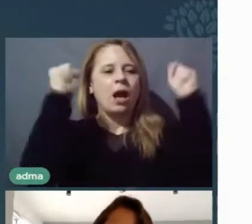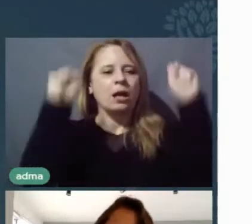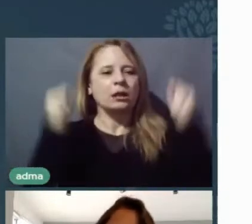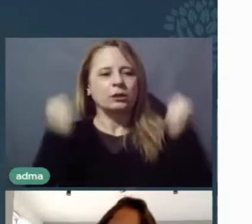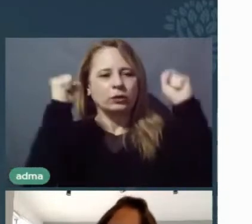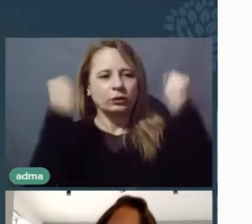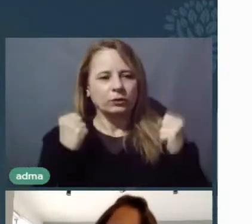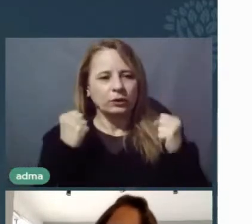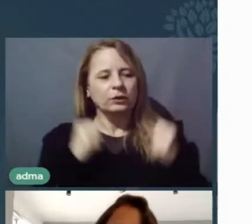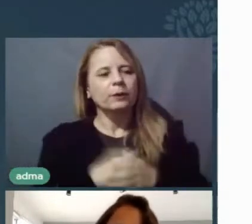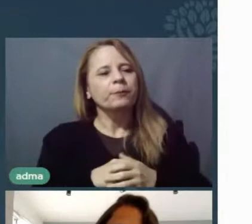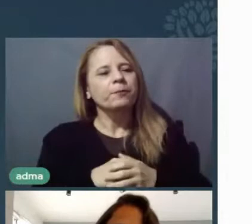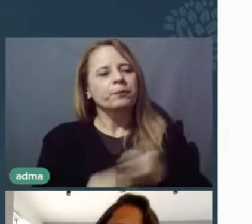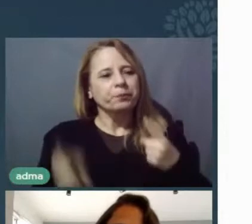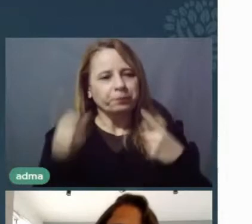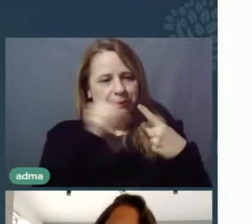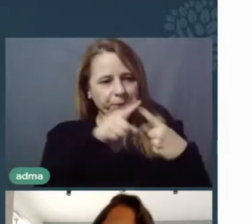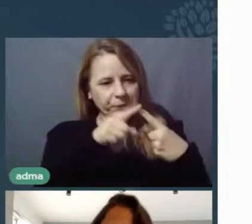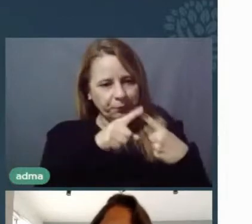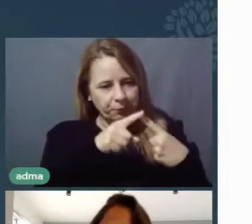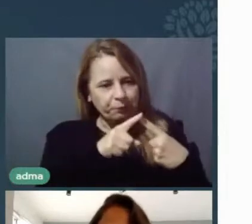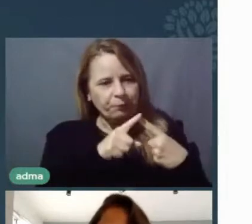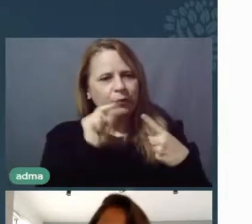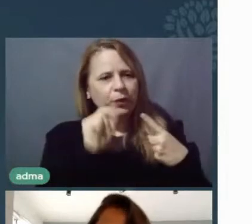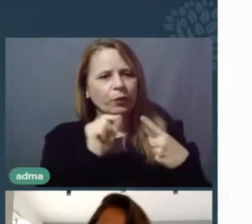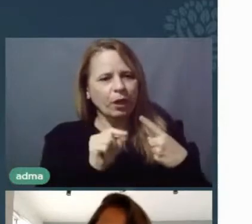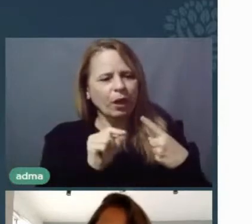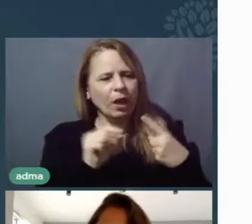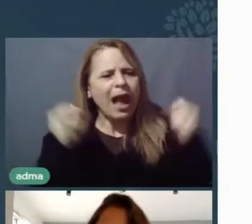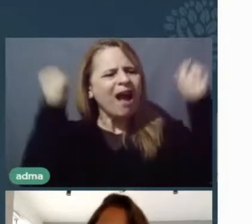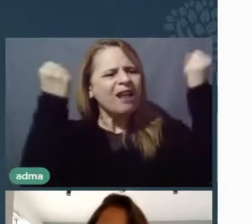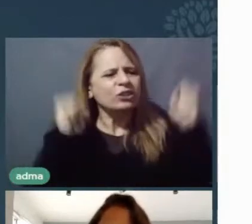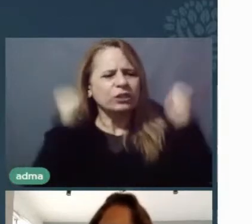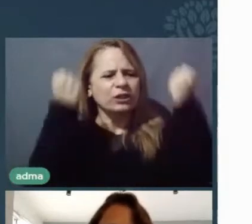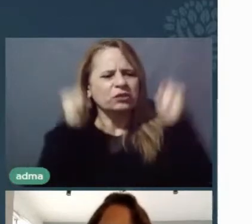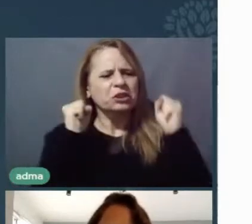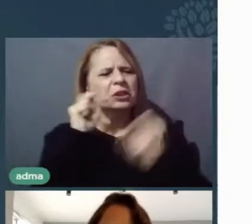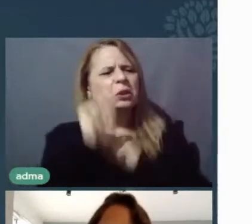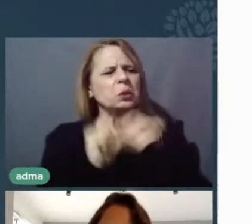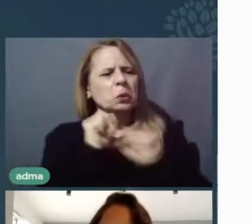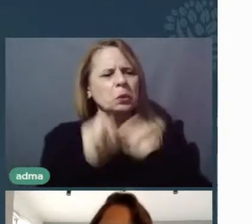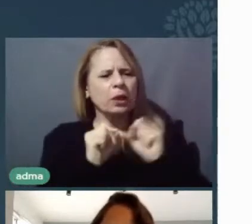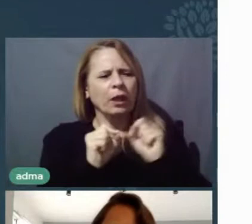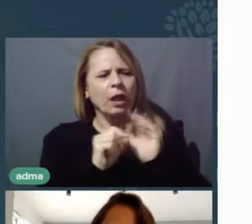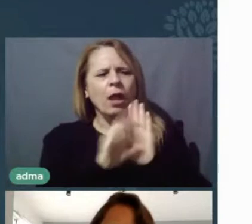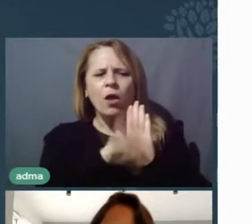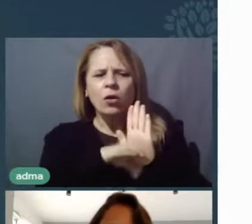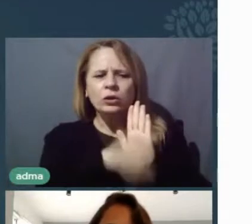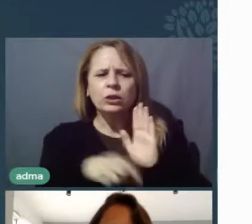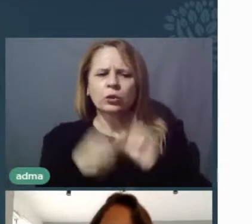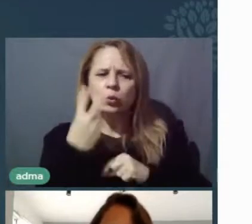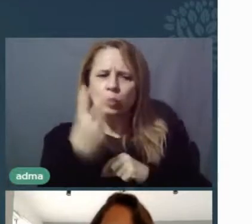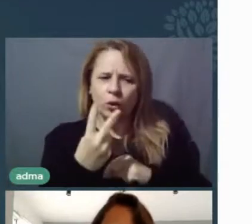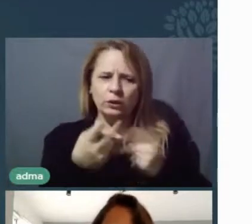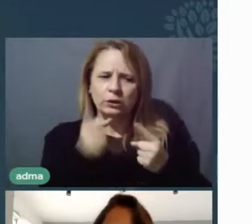física. Começando pela definição, eu trago dois conceitos que são bem clássicos e